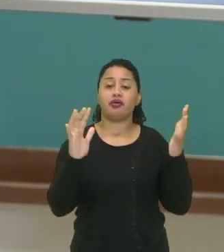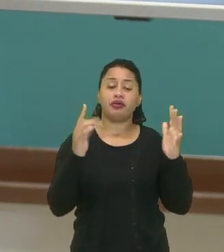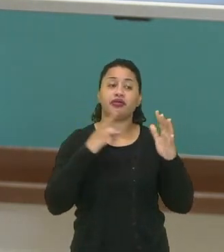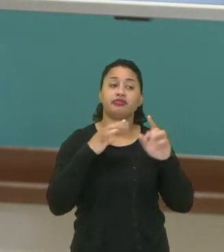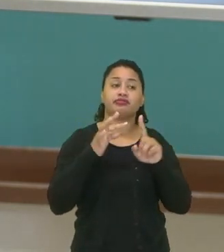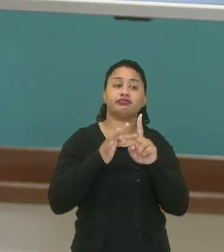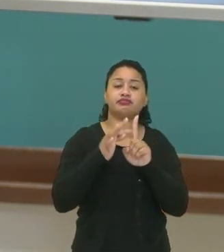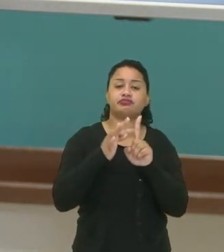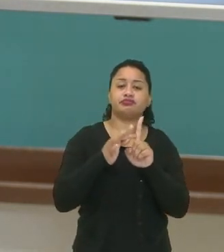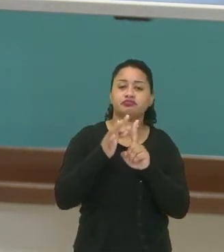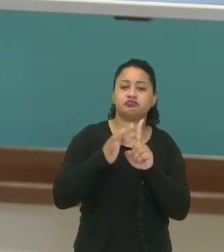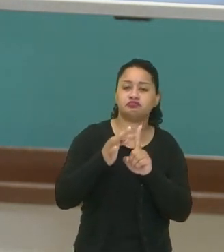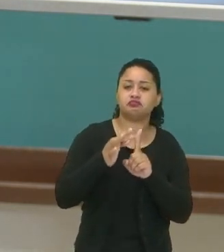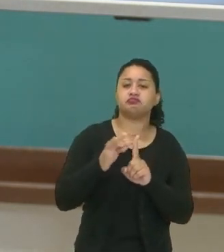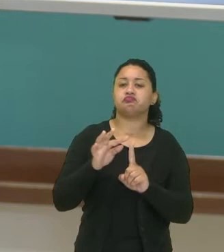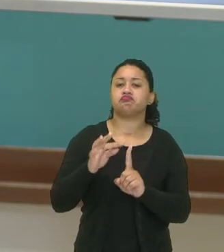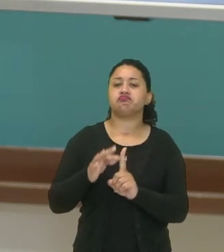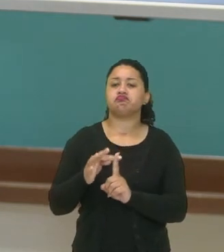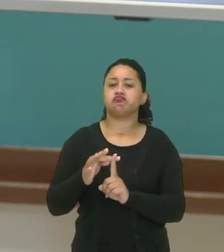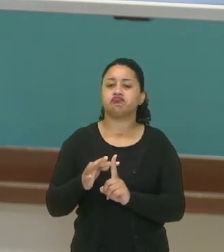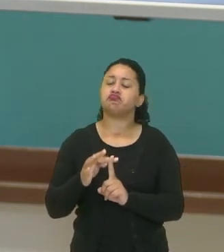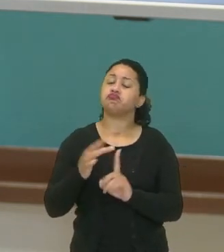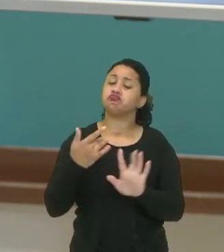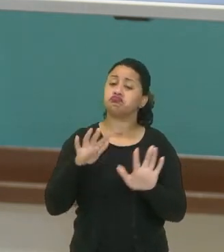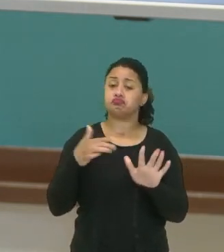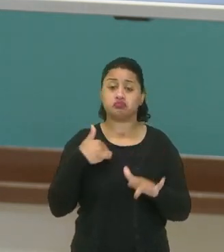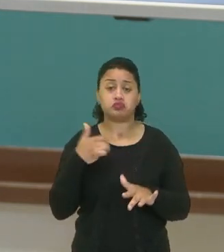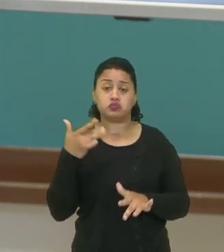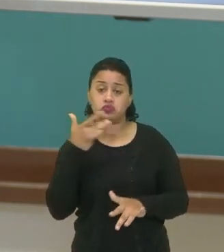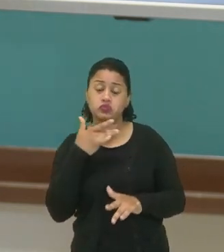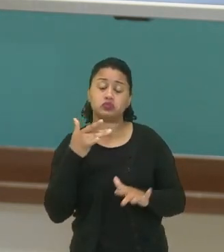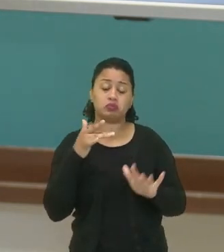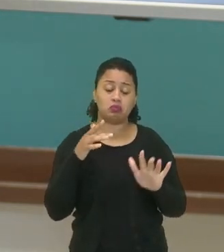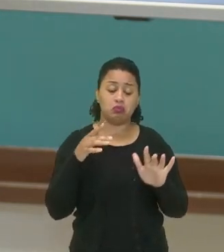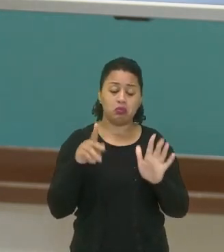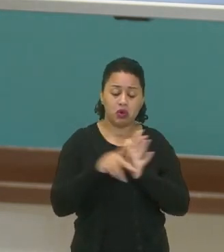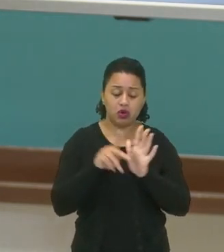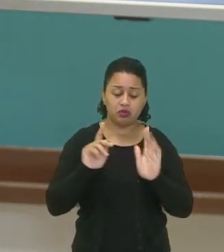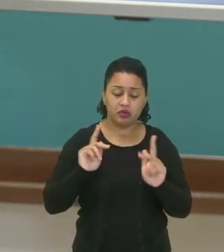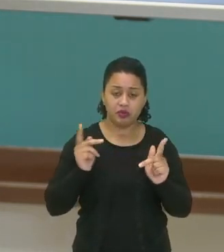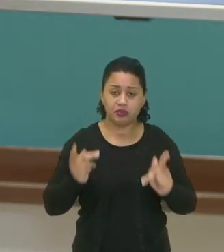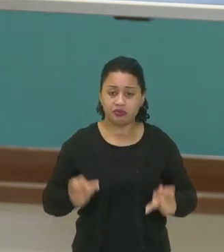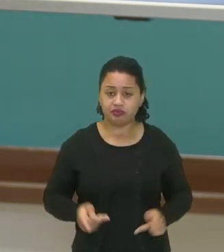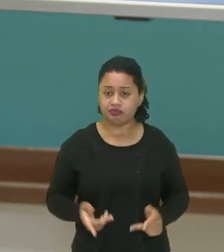ali próximas ali ao que é agradável, por exemplo, ao ser humano, né? Então aqui tem